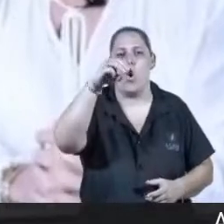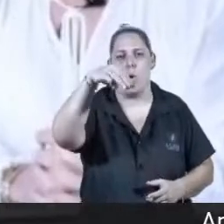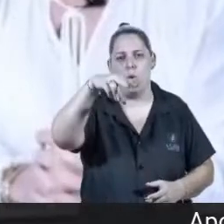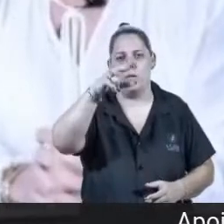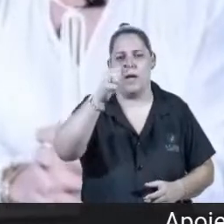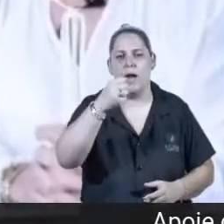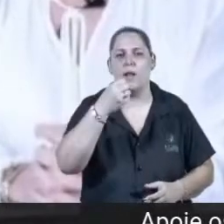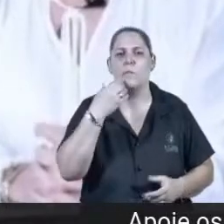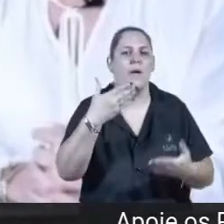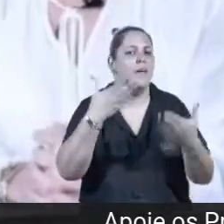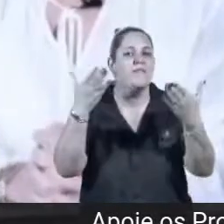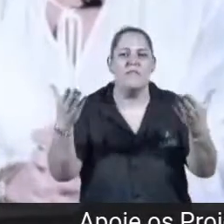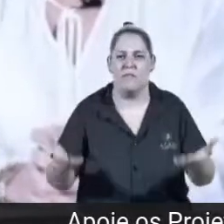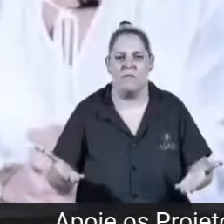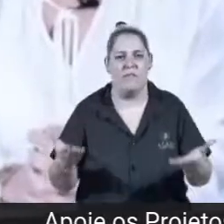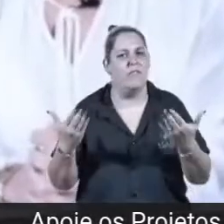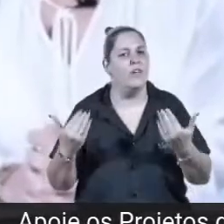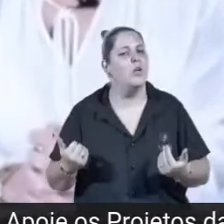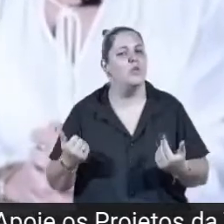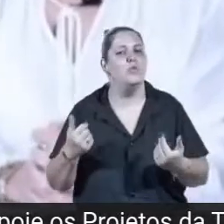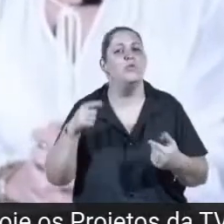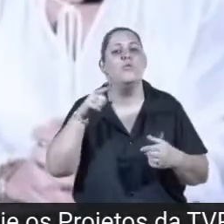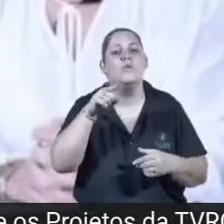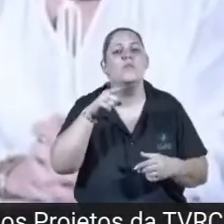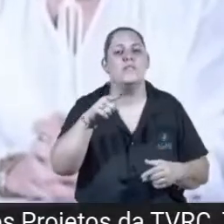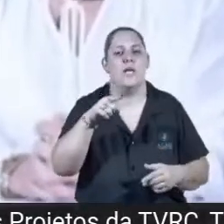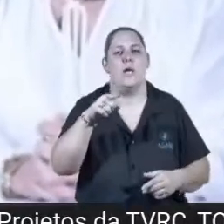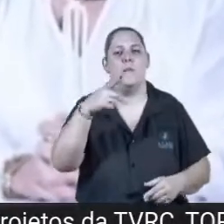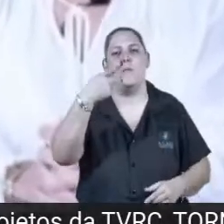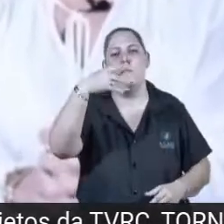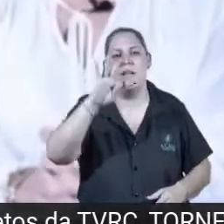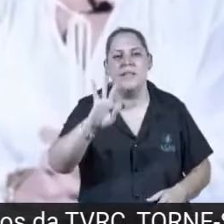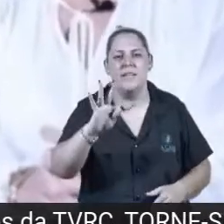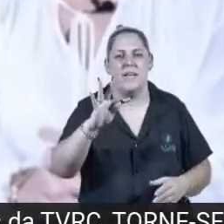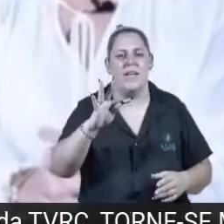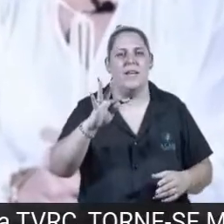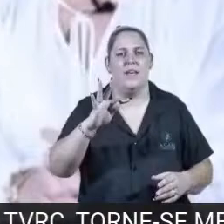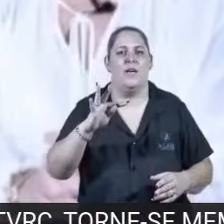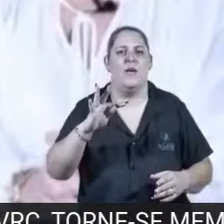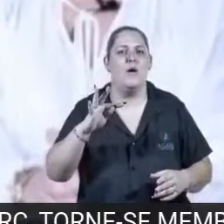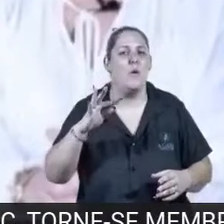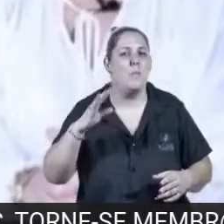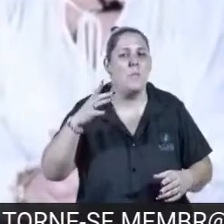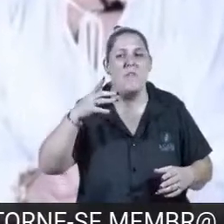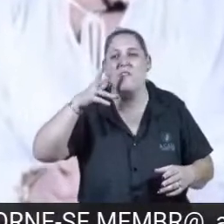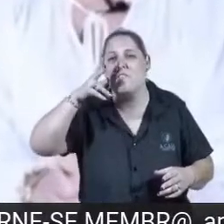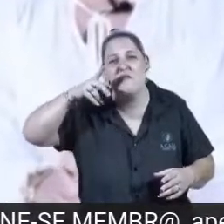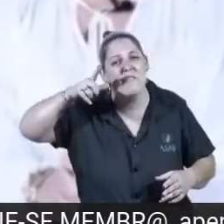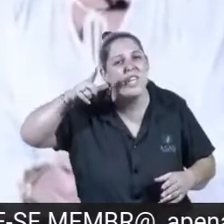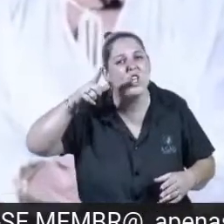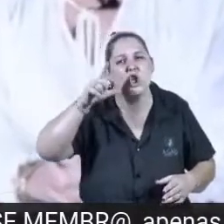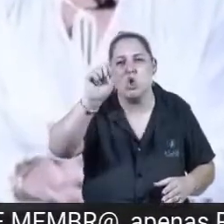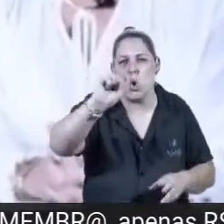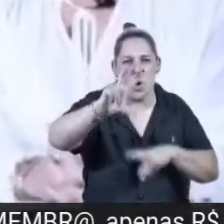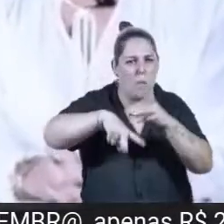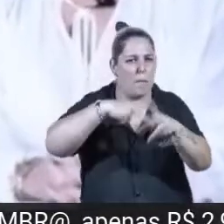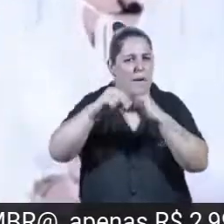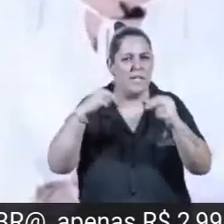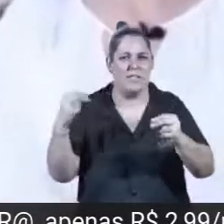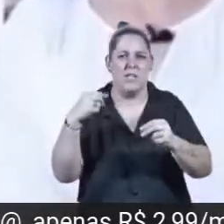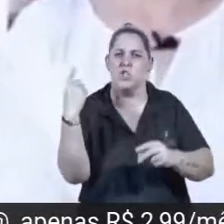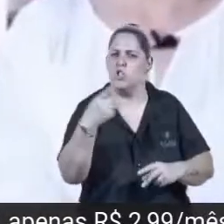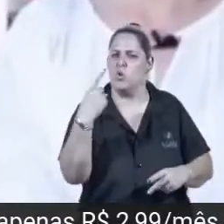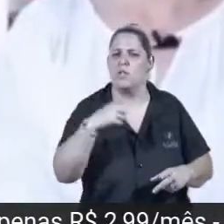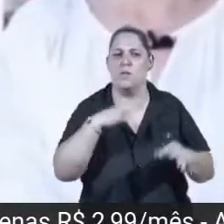seja bem-vindo. Você, para o PT, é uma grande conquista nossa e eu tenho